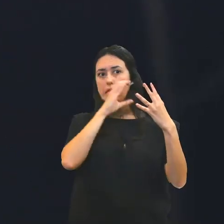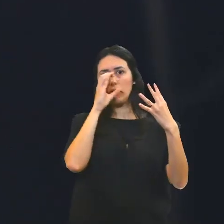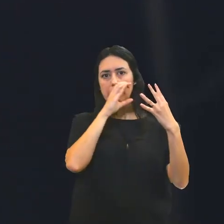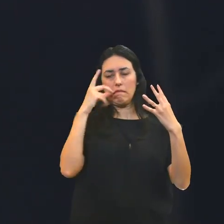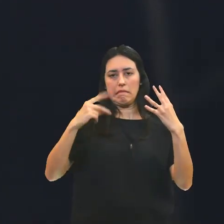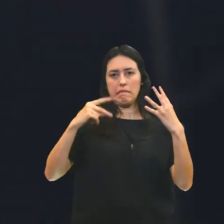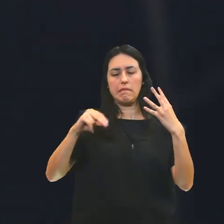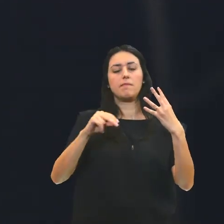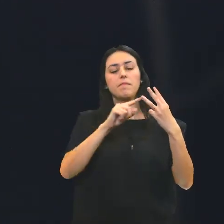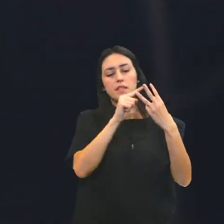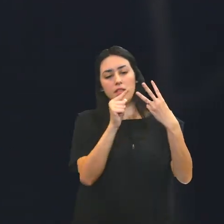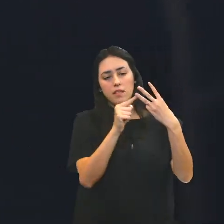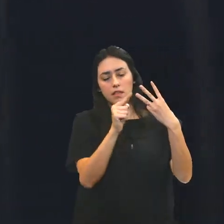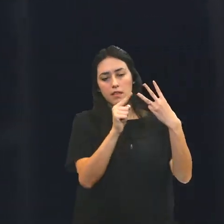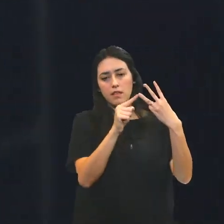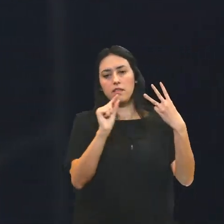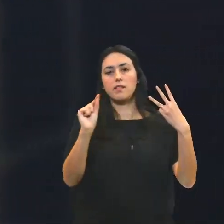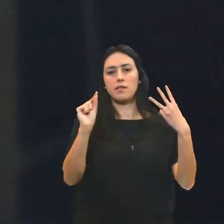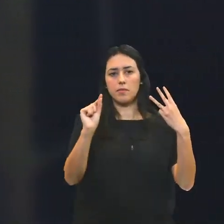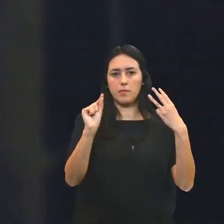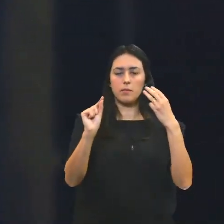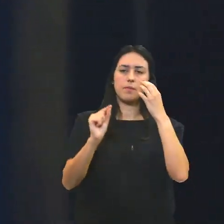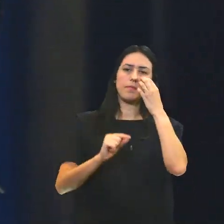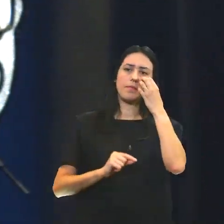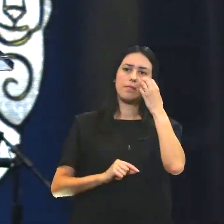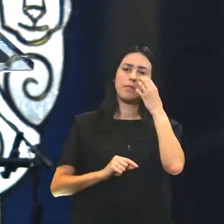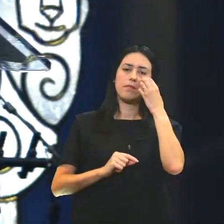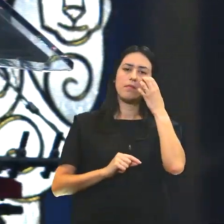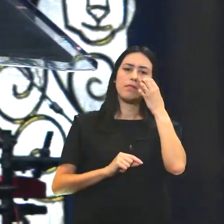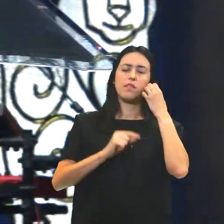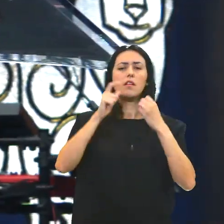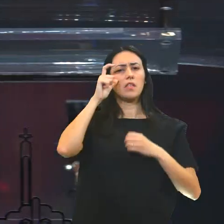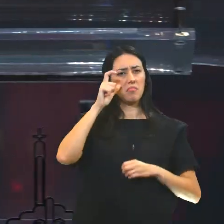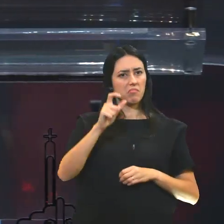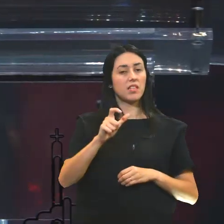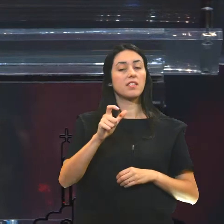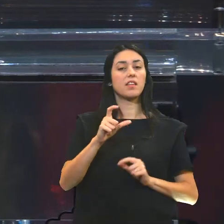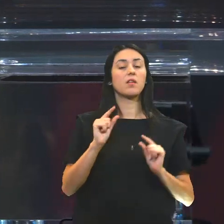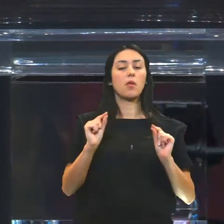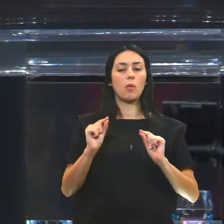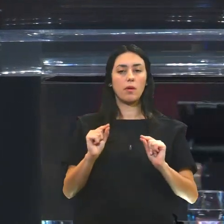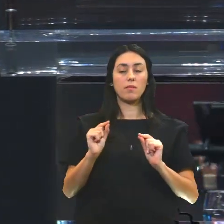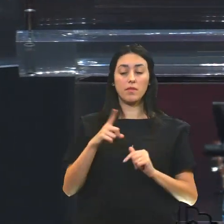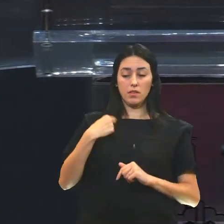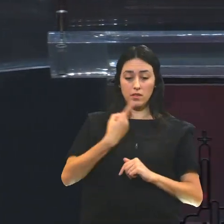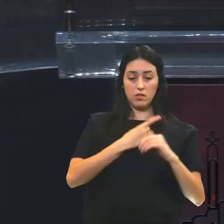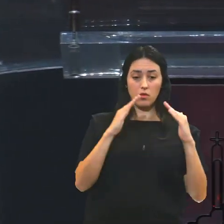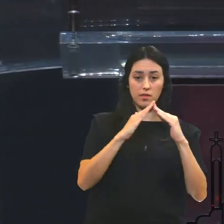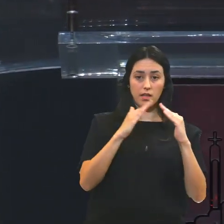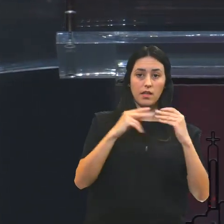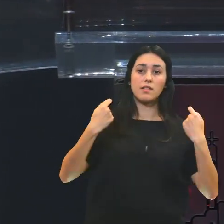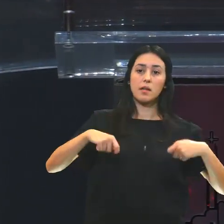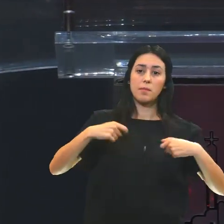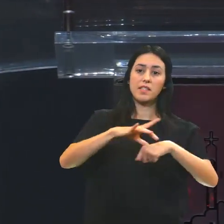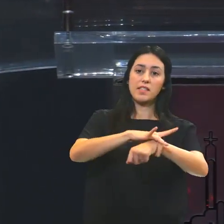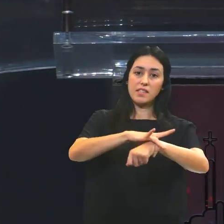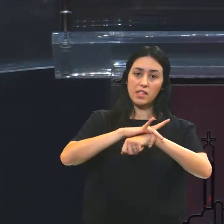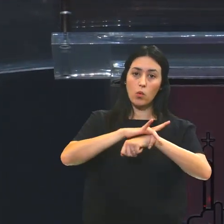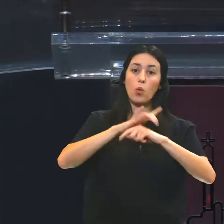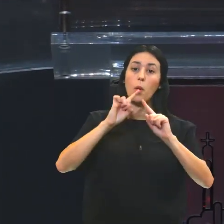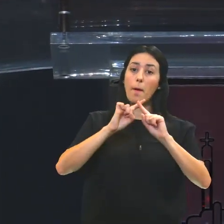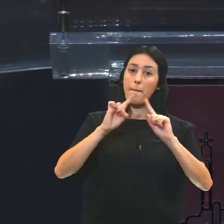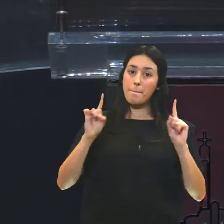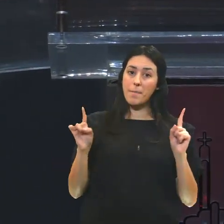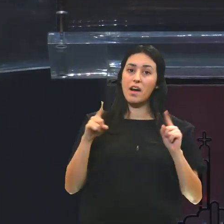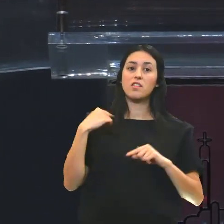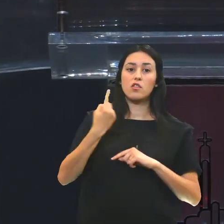princípio, ele é interessante. A gente sim precisa que o nosso lar seja um ambiente seguro, mas nós